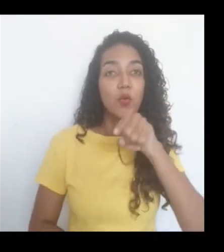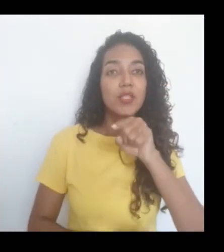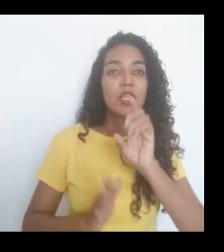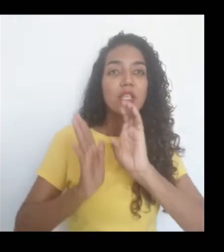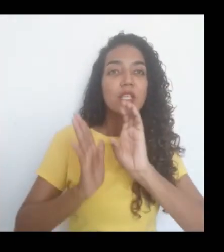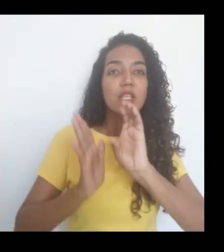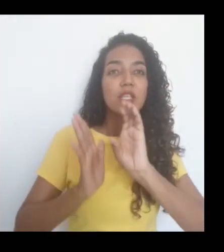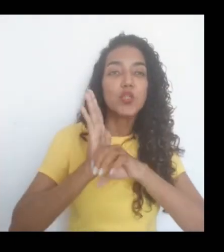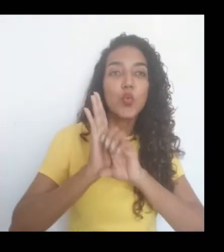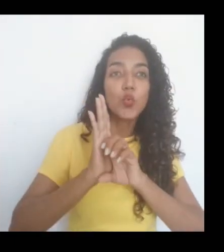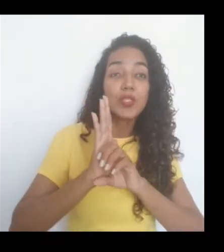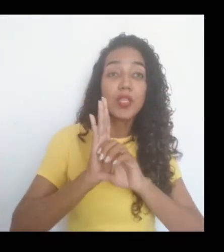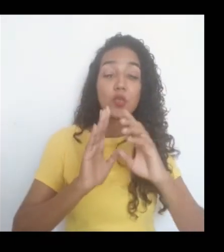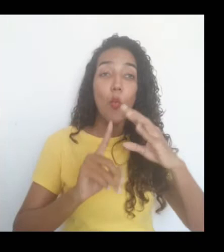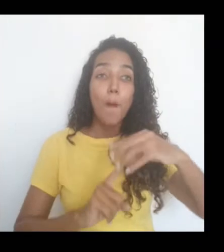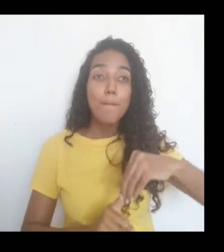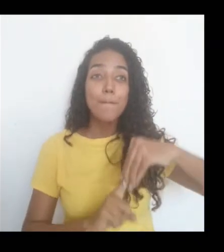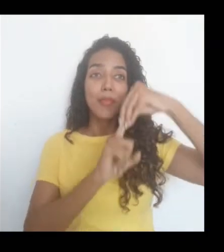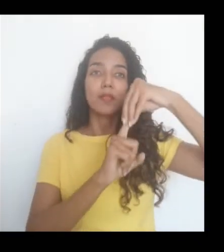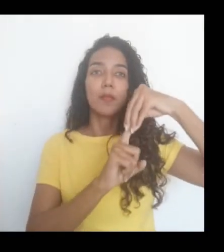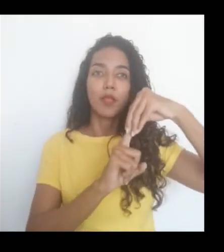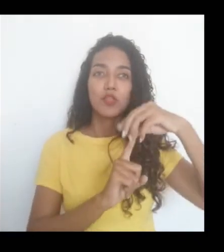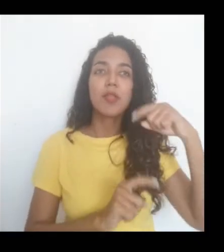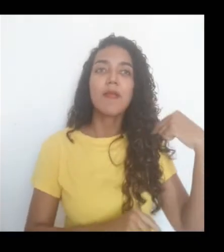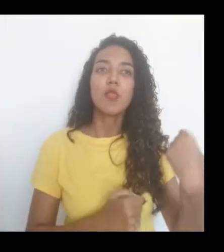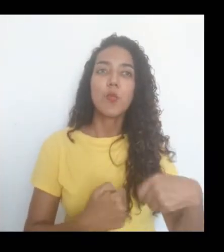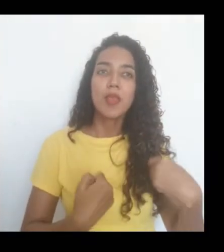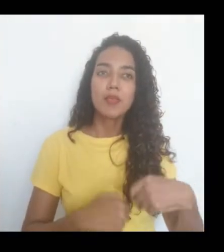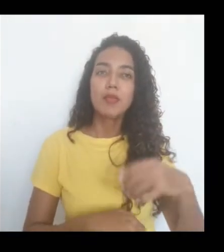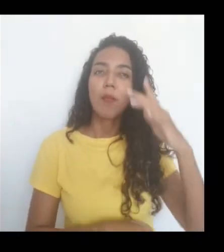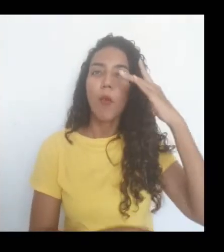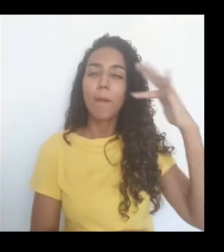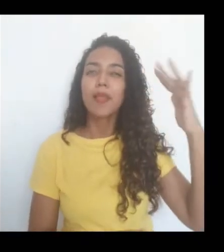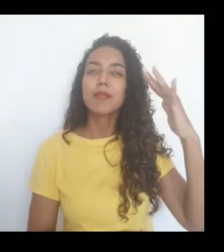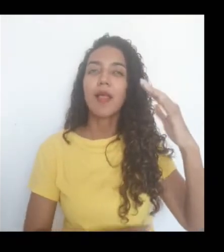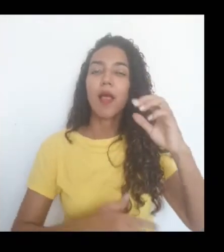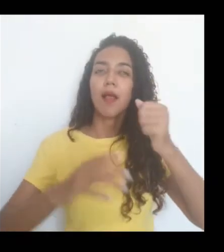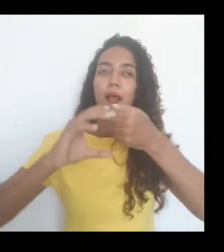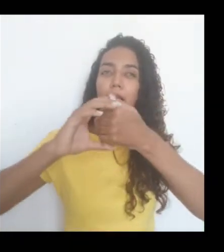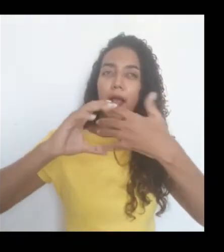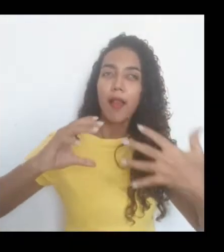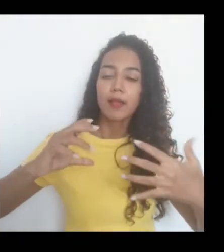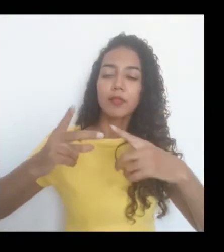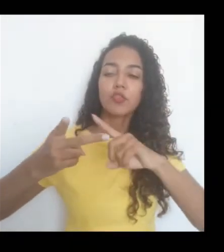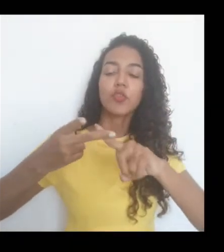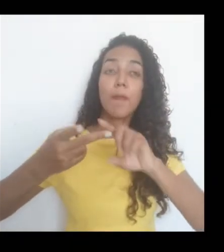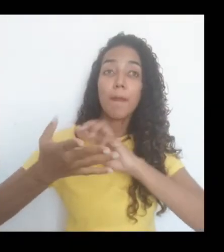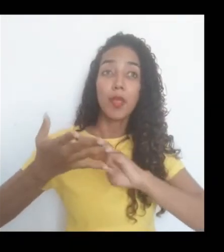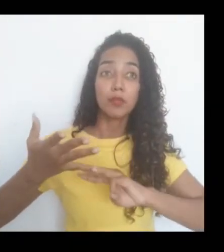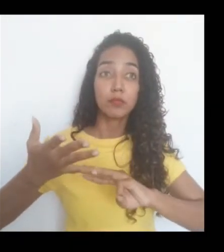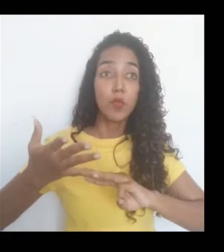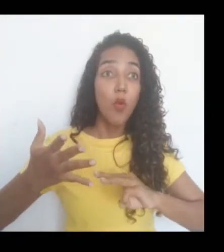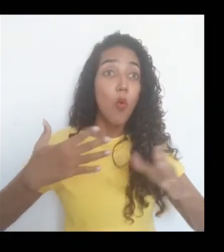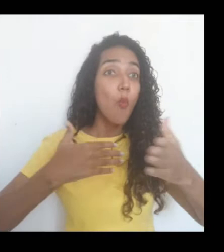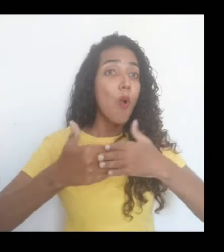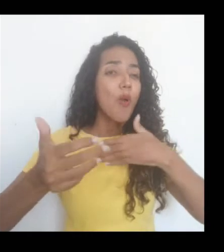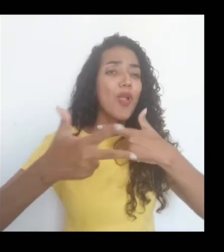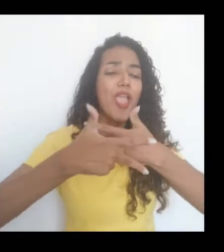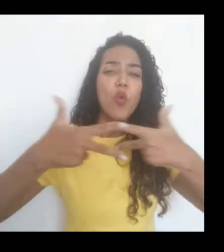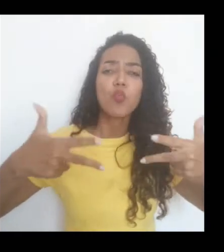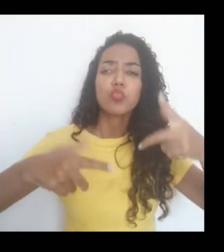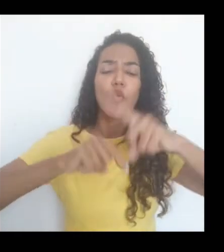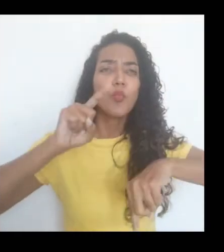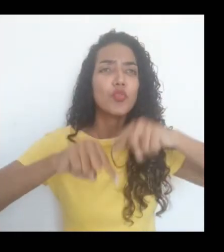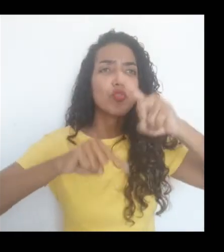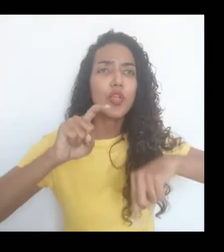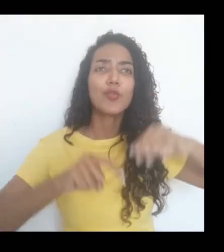e métodos. Qualquer objeto que eu pensar na minha aplicação, ele vai ter